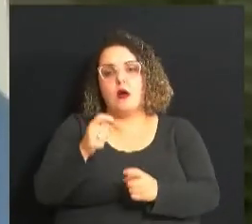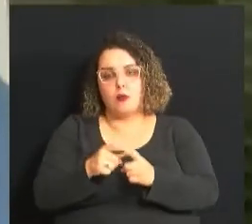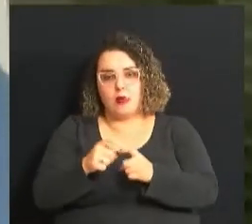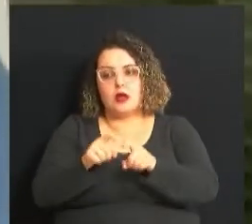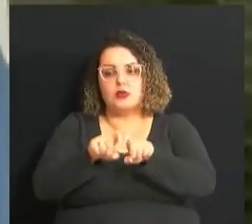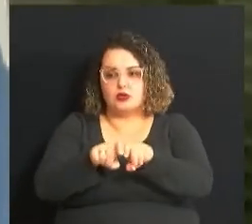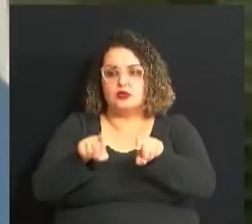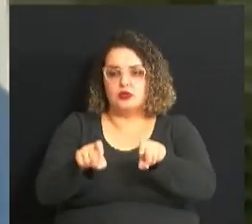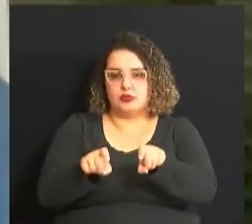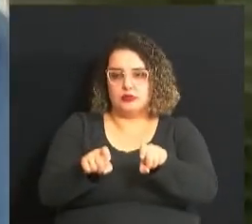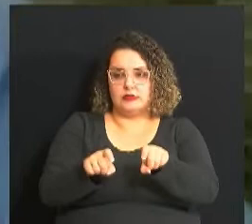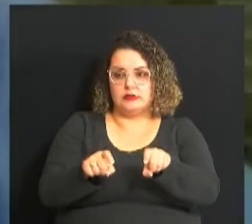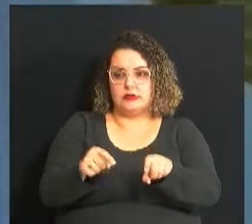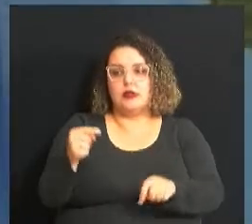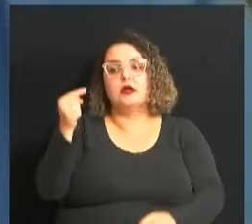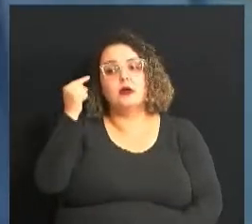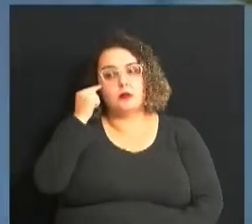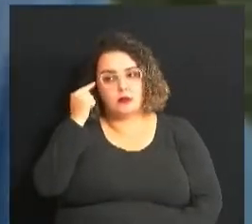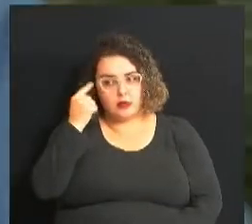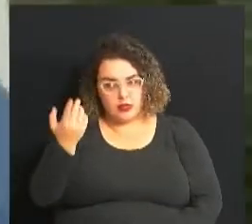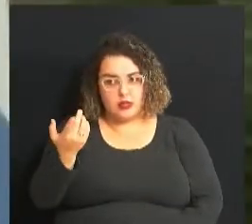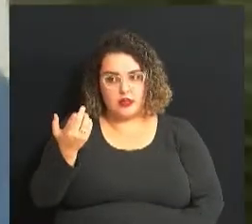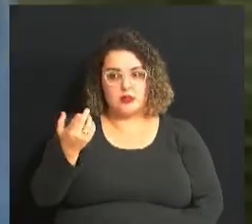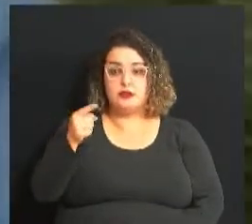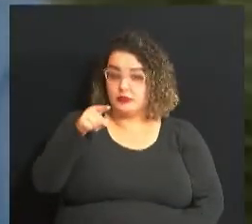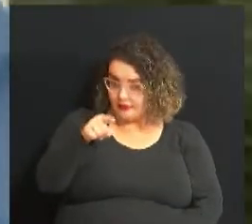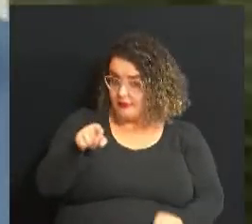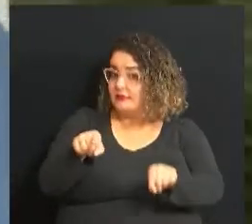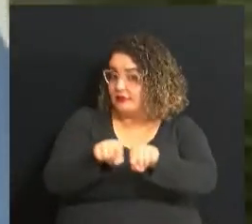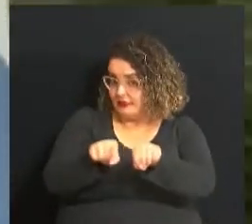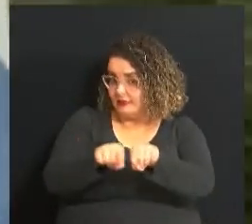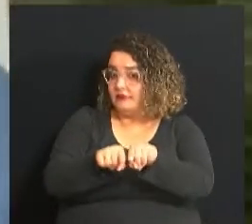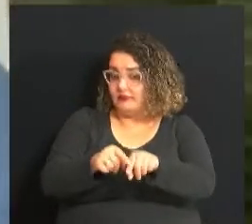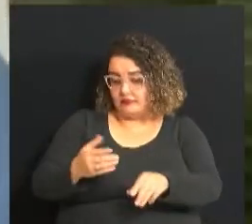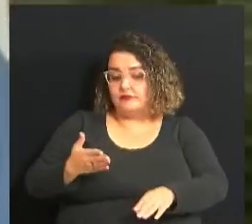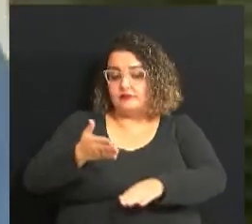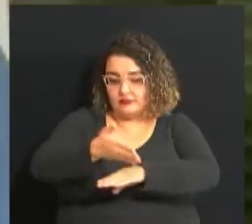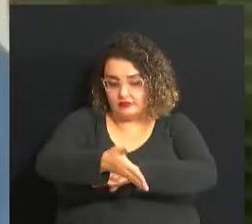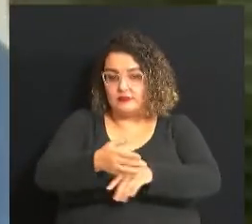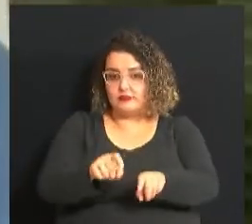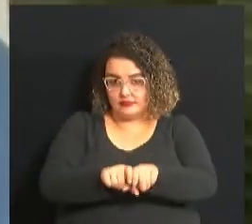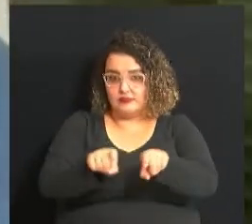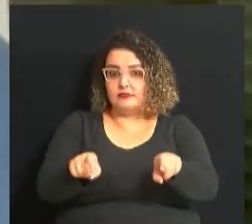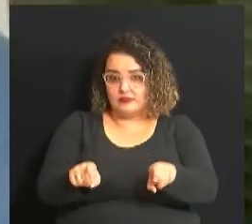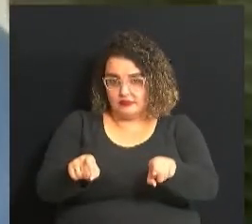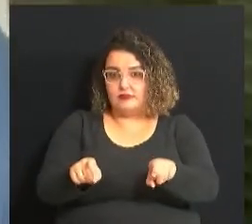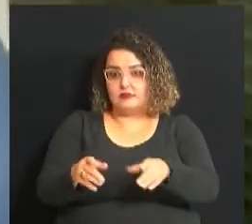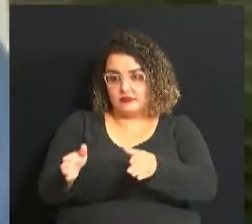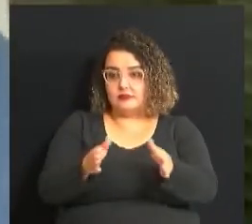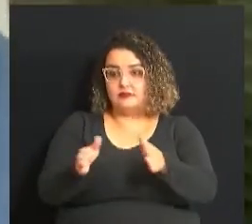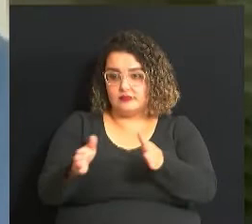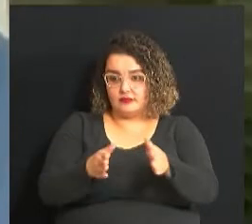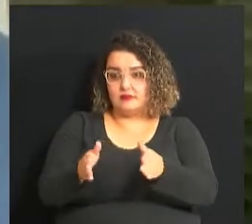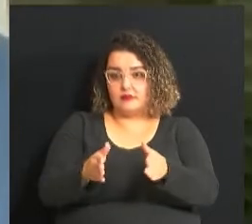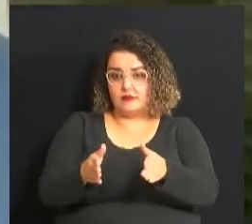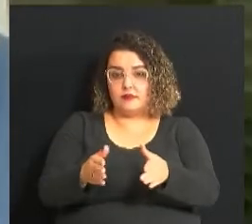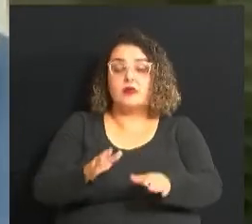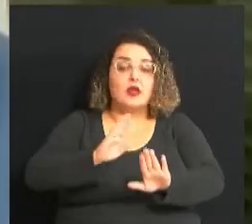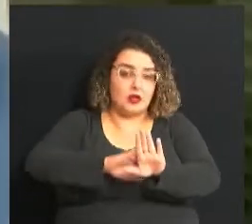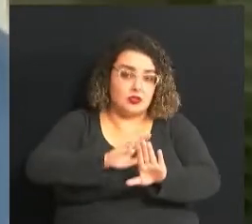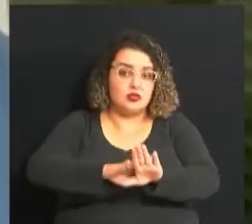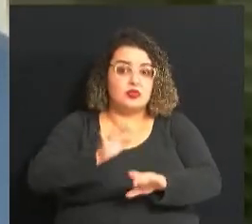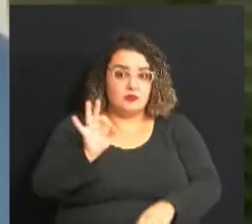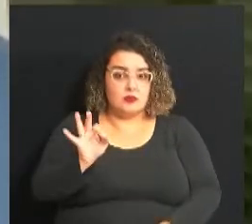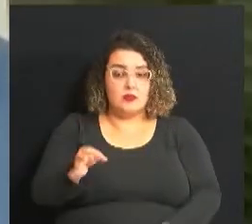que você deva ter ido ao ginecologista nessa fase. Todas fazem da mesma maneira, que é uma atitude certa, para explicar